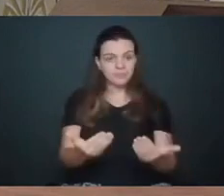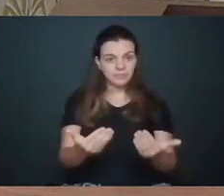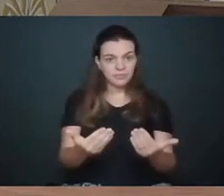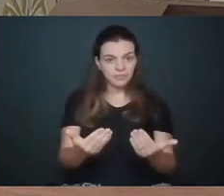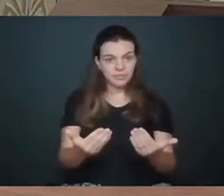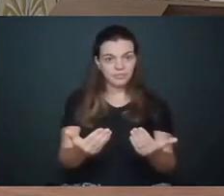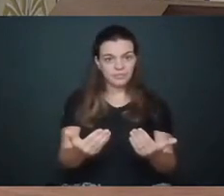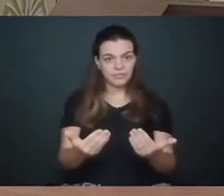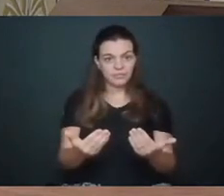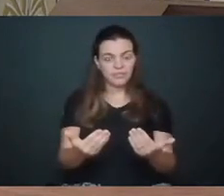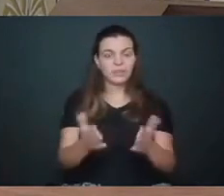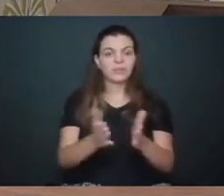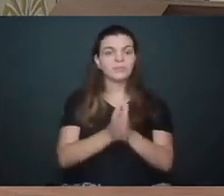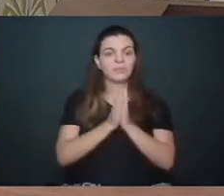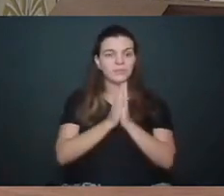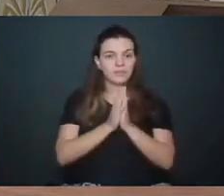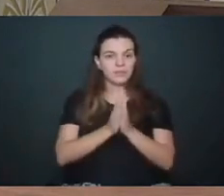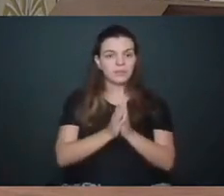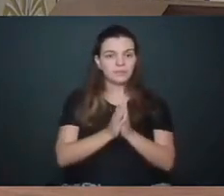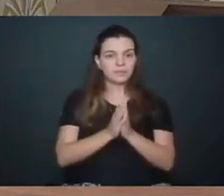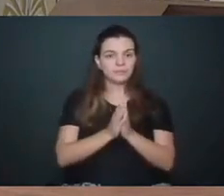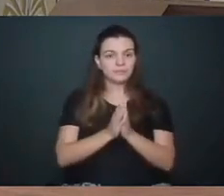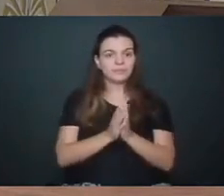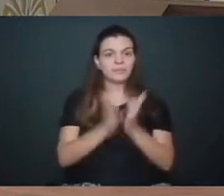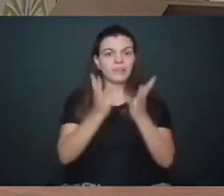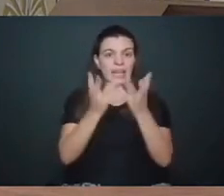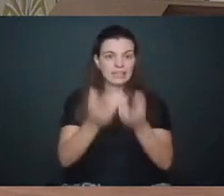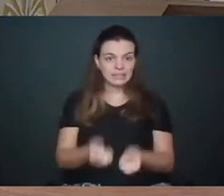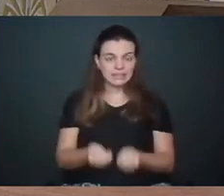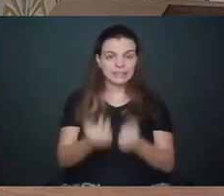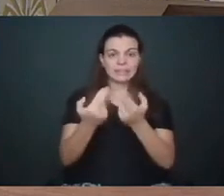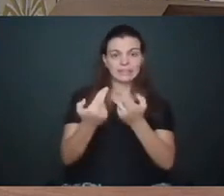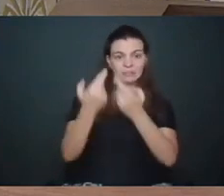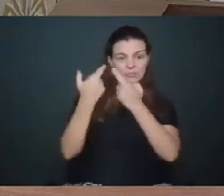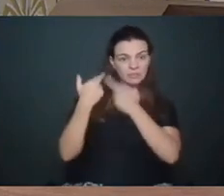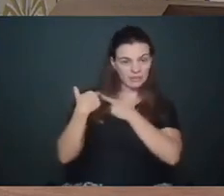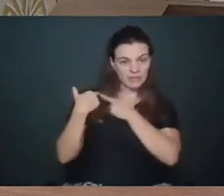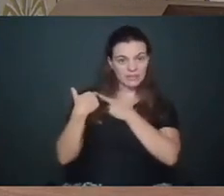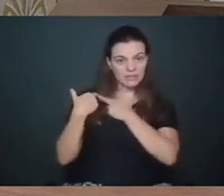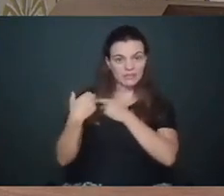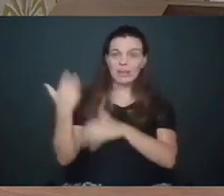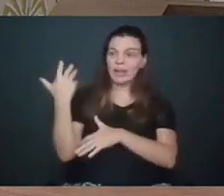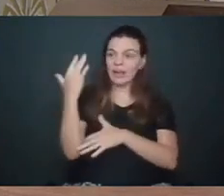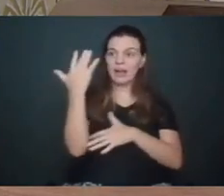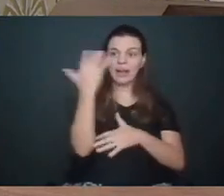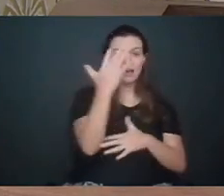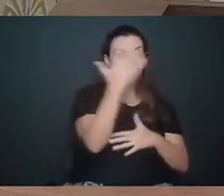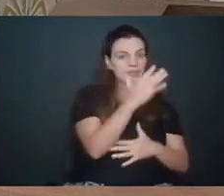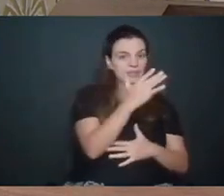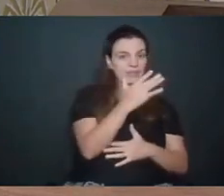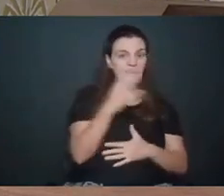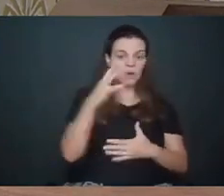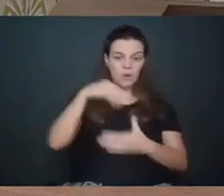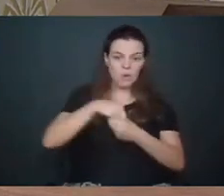assumam a decisão da arborização da cidade e que assumam por lei